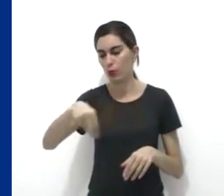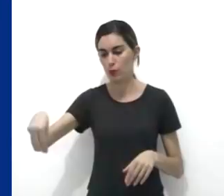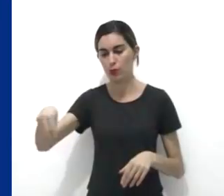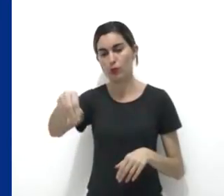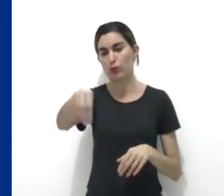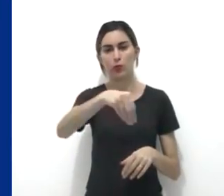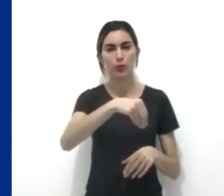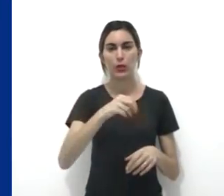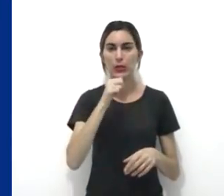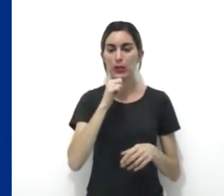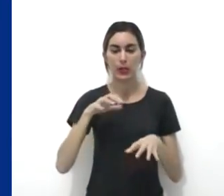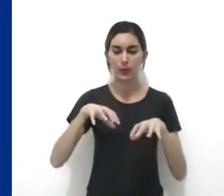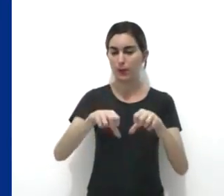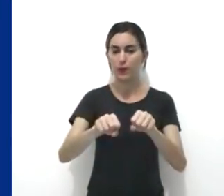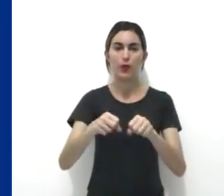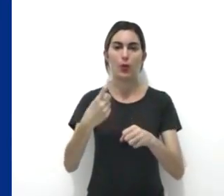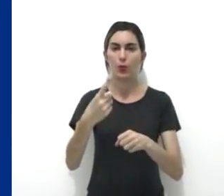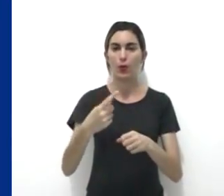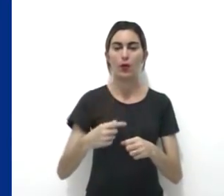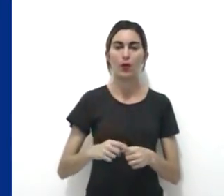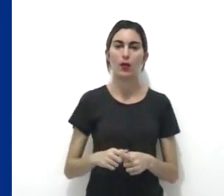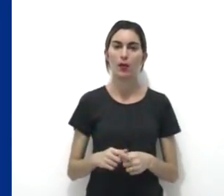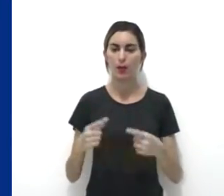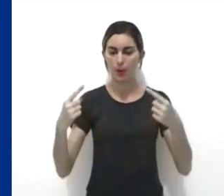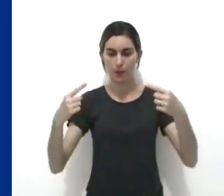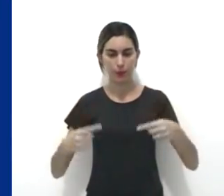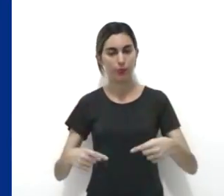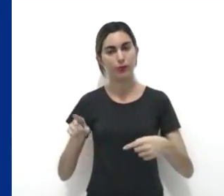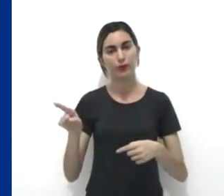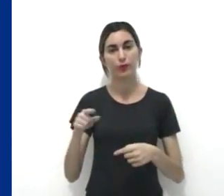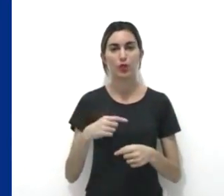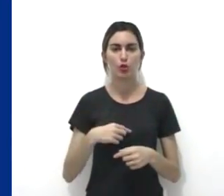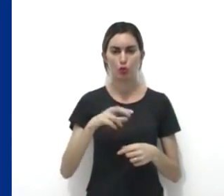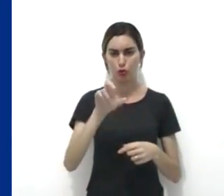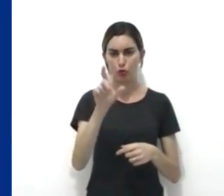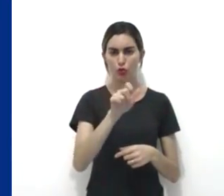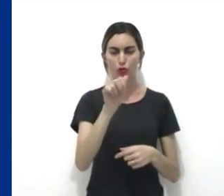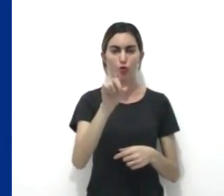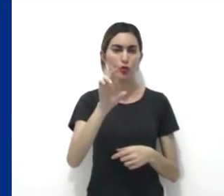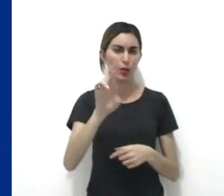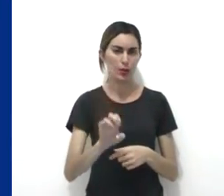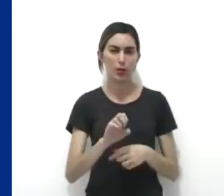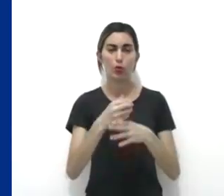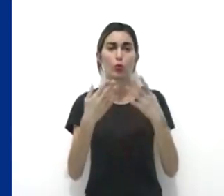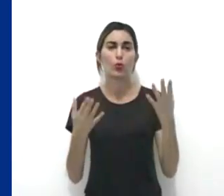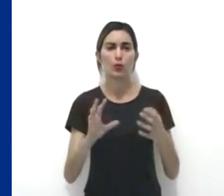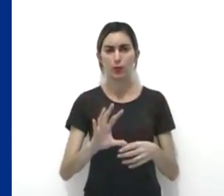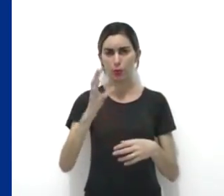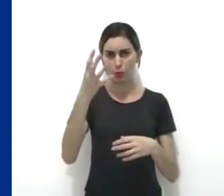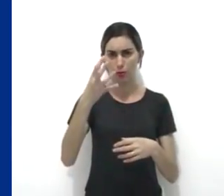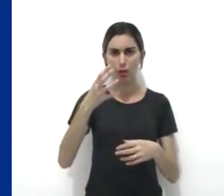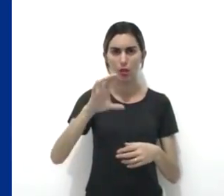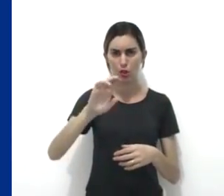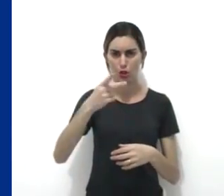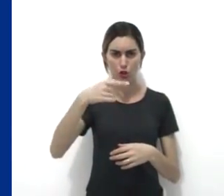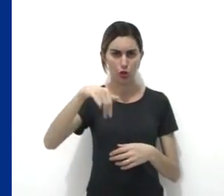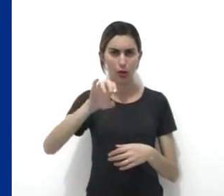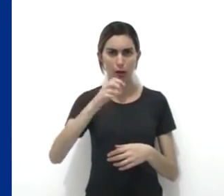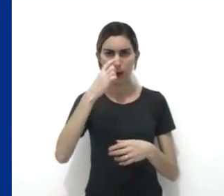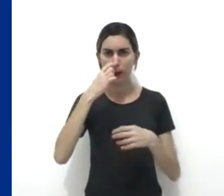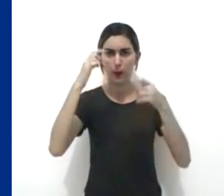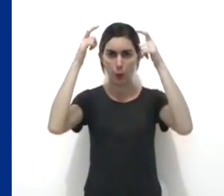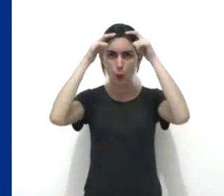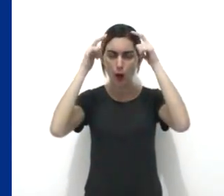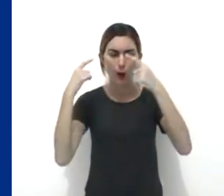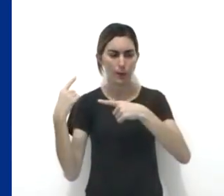casa sem ser capturado por uma peça do adversário. No xadrez, quando acontece apenas o cheque, o